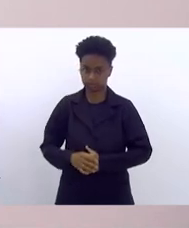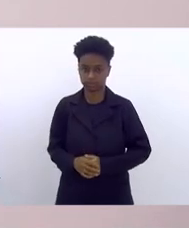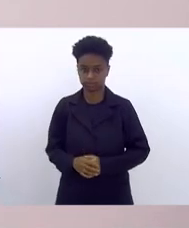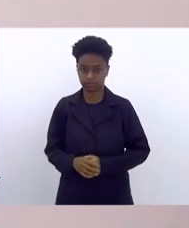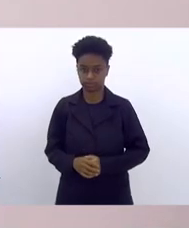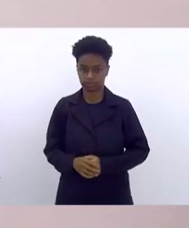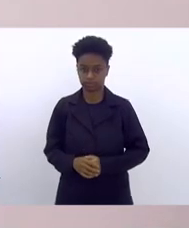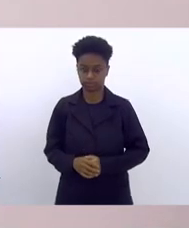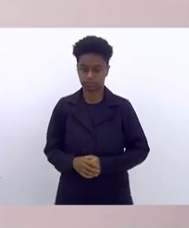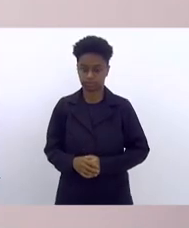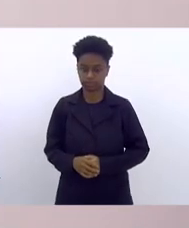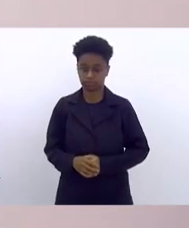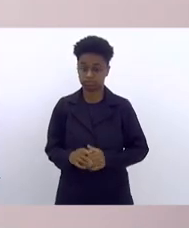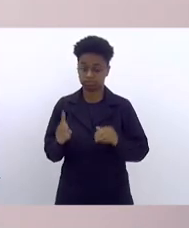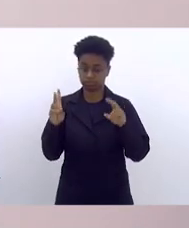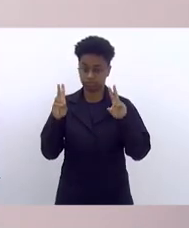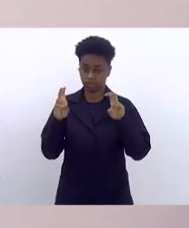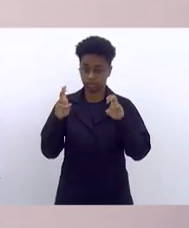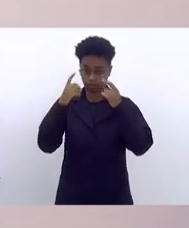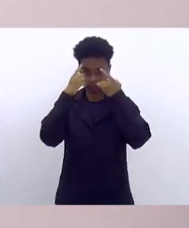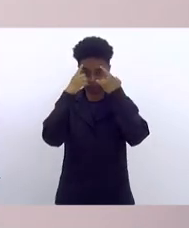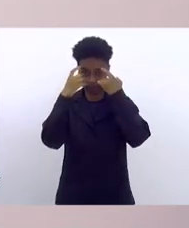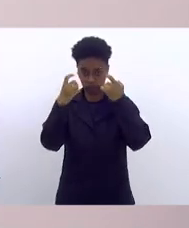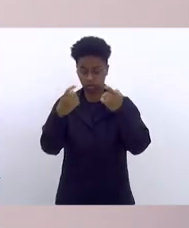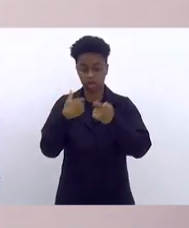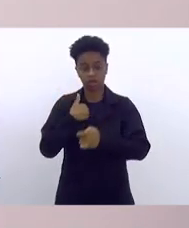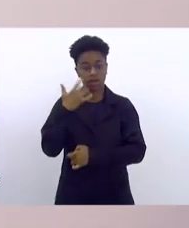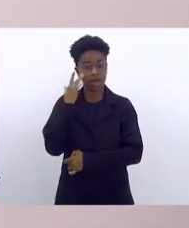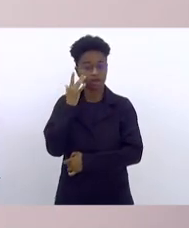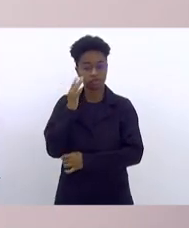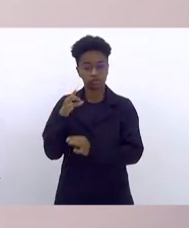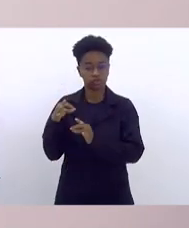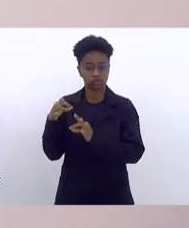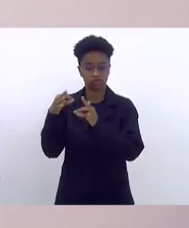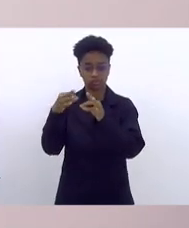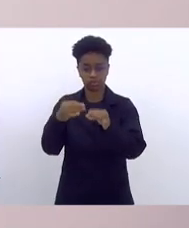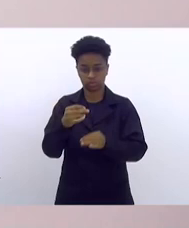em relação a questão da violência eu acho que todos nós que estamos aqui